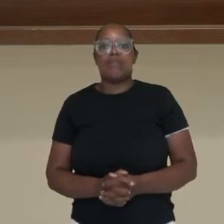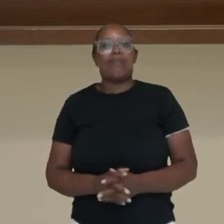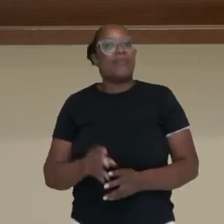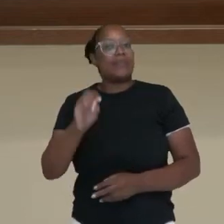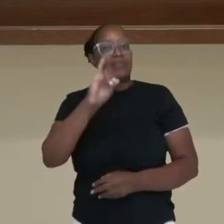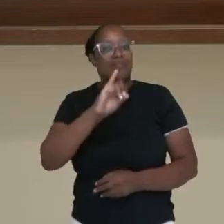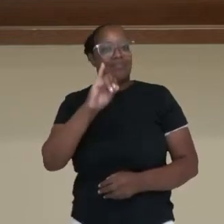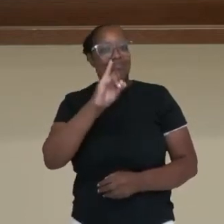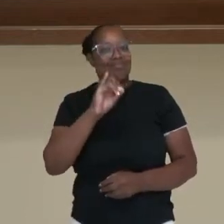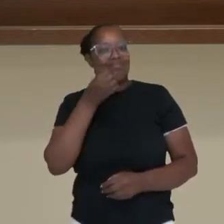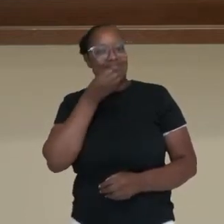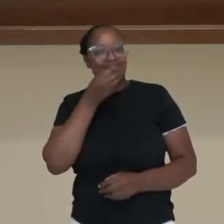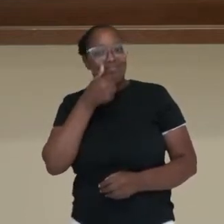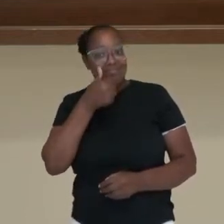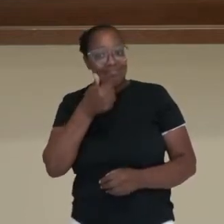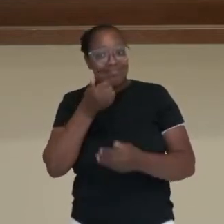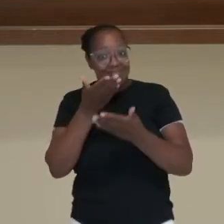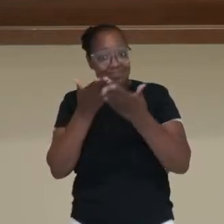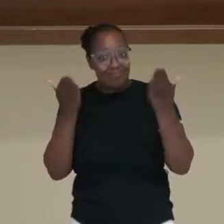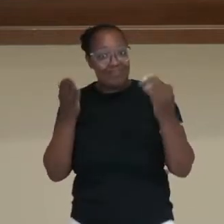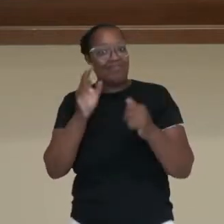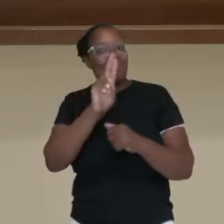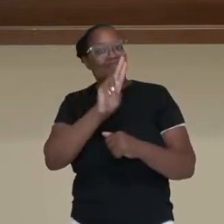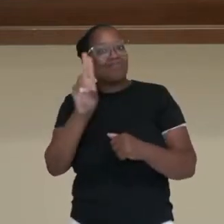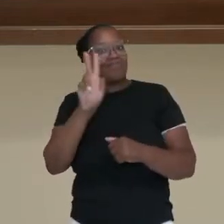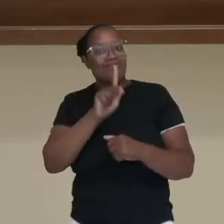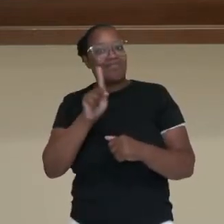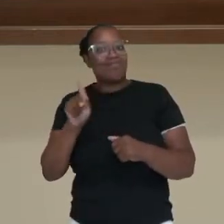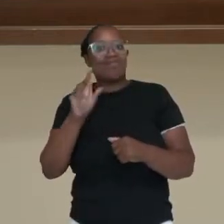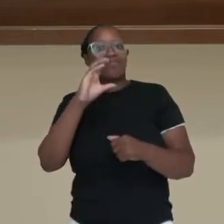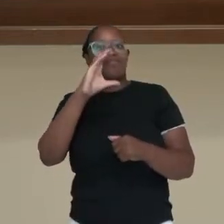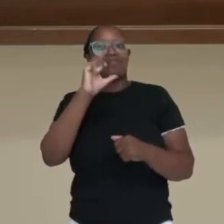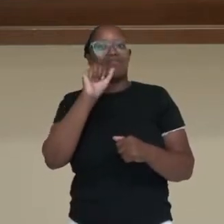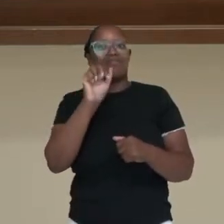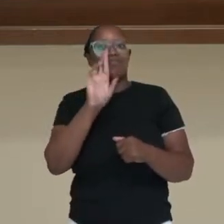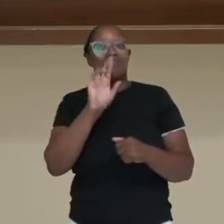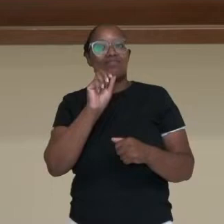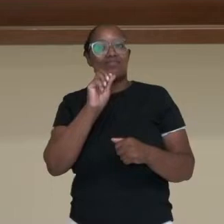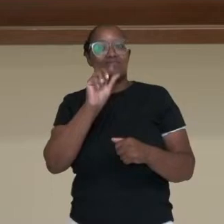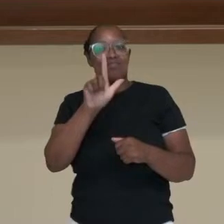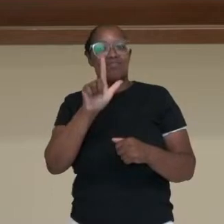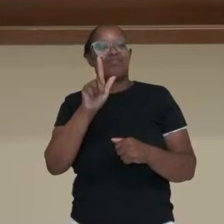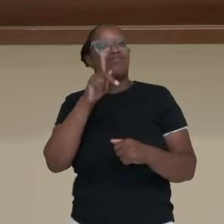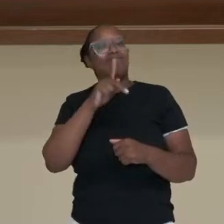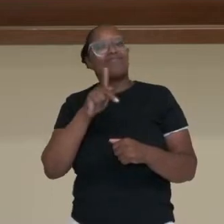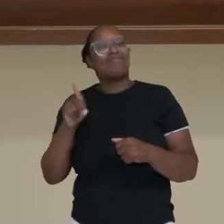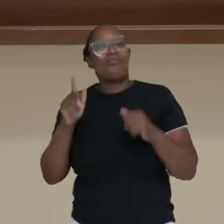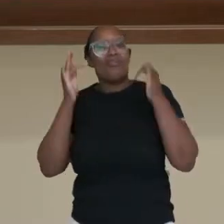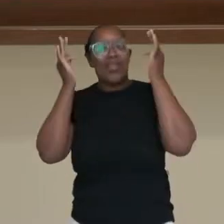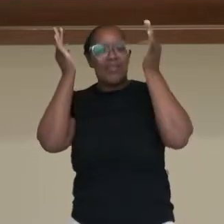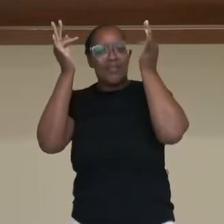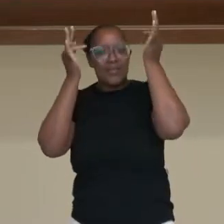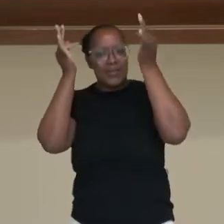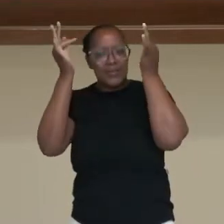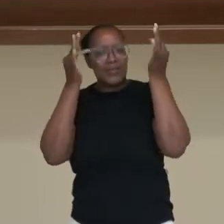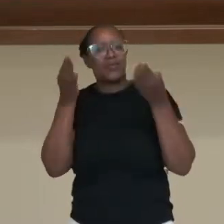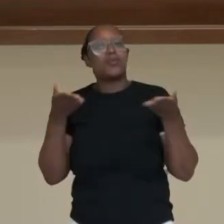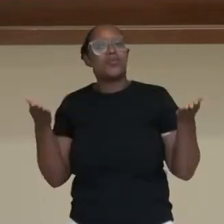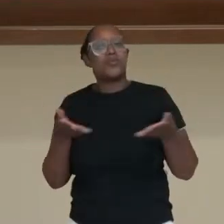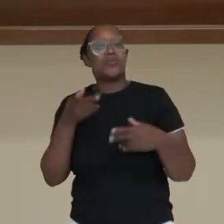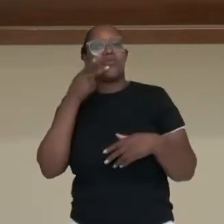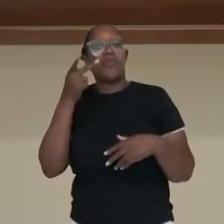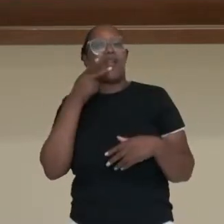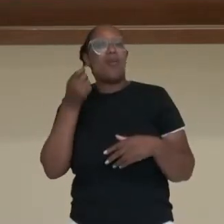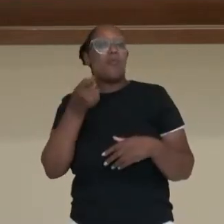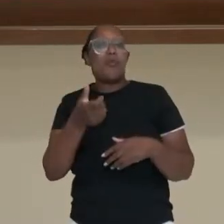E aí, pessoal, tudo bem? O meu nome é Carol, sou professora de filosofia e hoje a gente vai conversar um pouquinho sobre ética e a ética